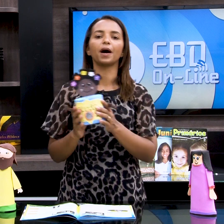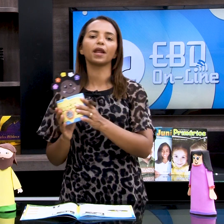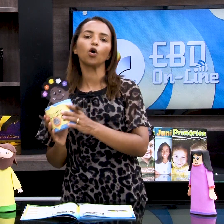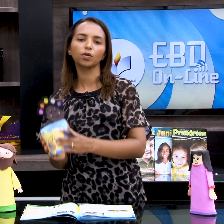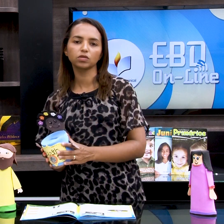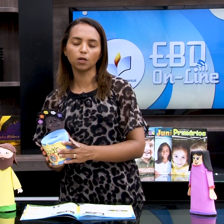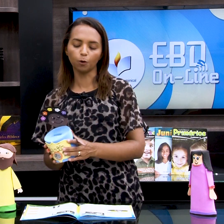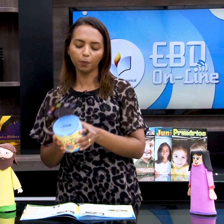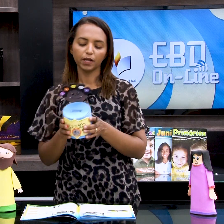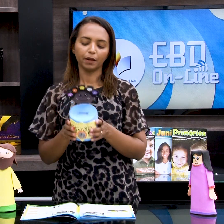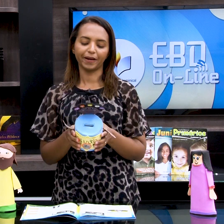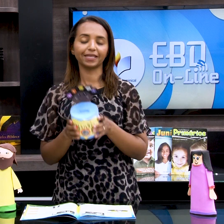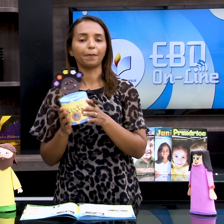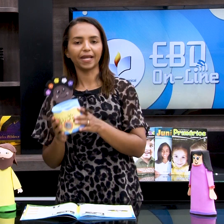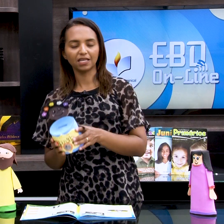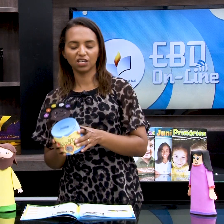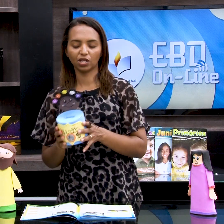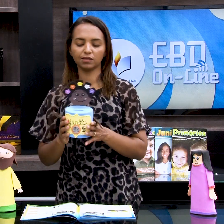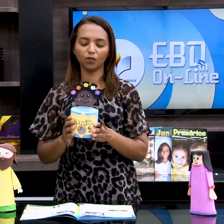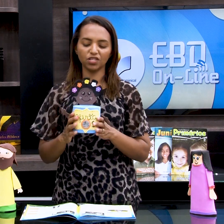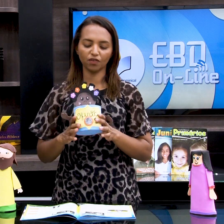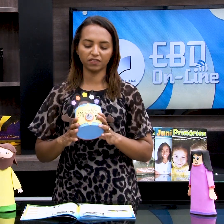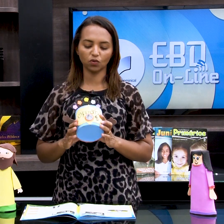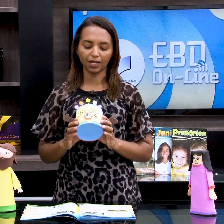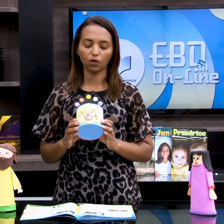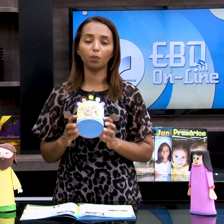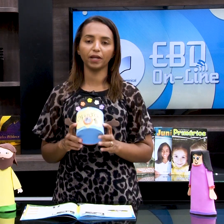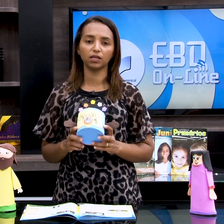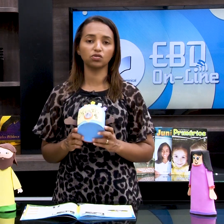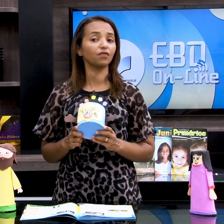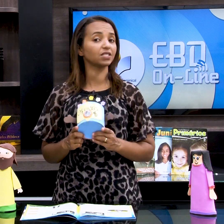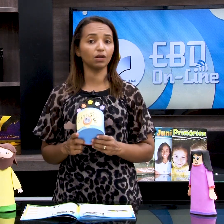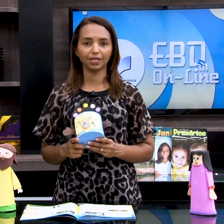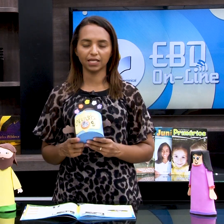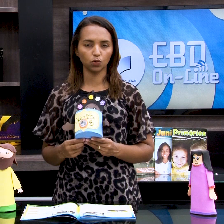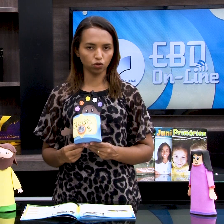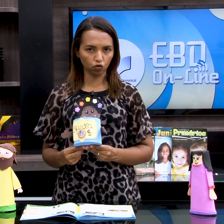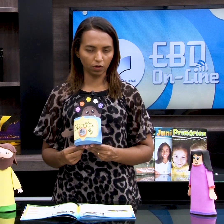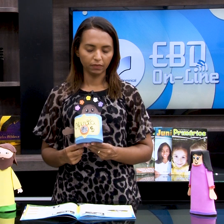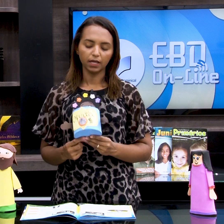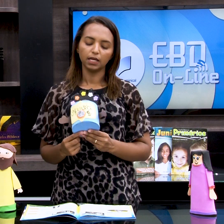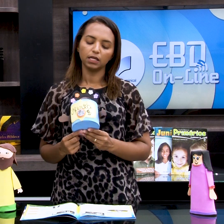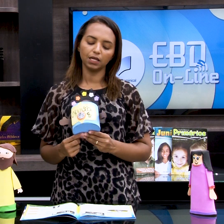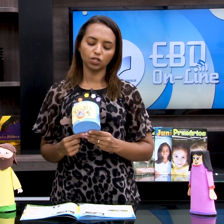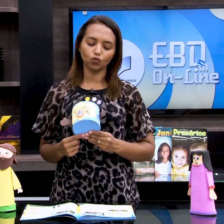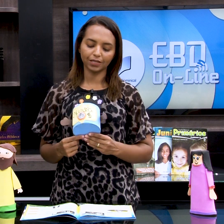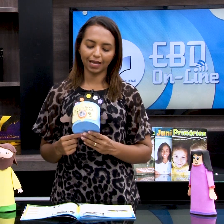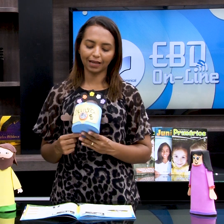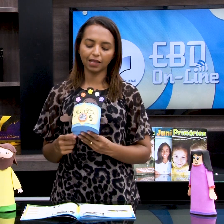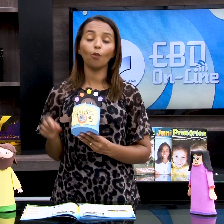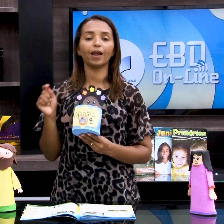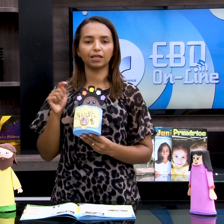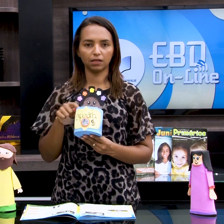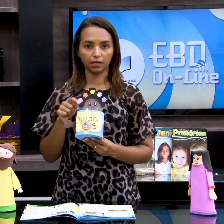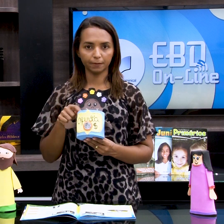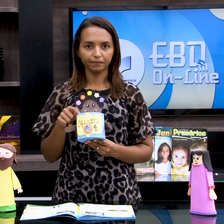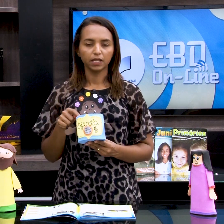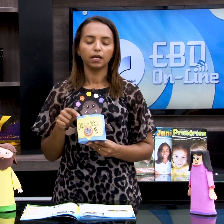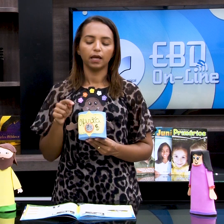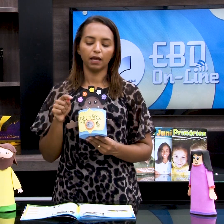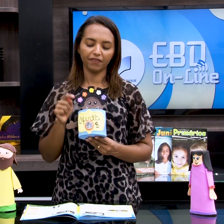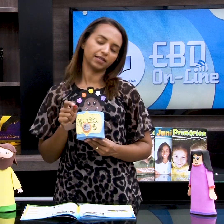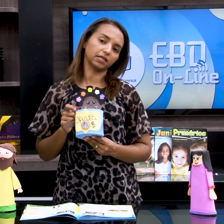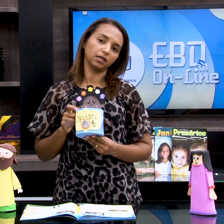retirar para a obra do senhor para dar pra igreja Então isso vai fazer com que ela compreenda se você não tem esse costume de na sua sala ter uma latinha